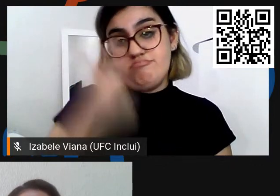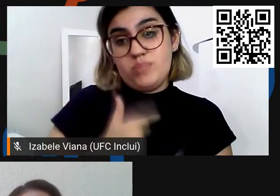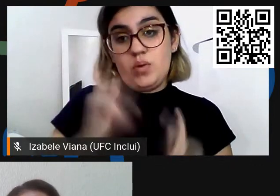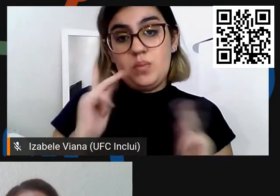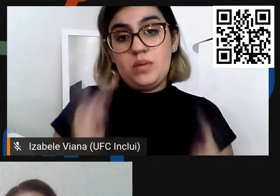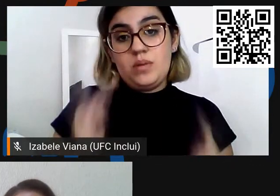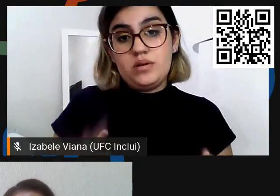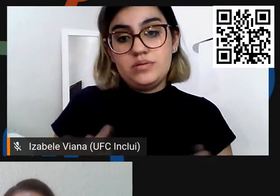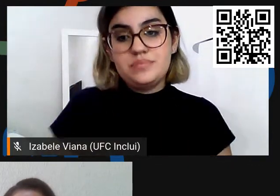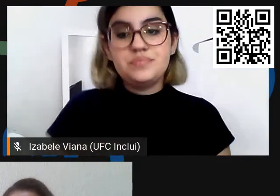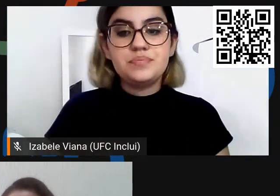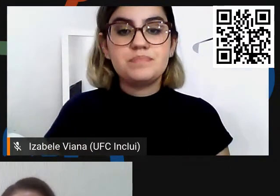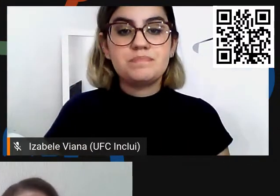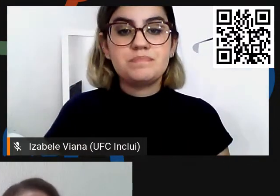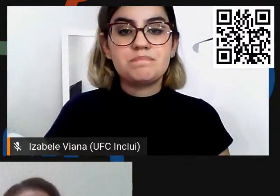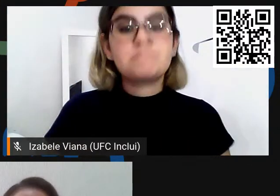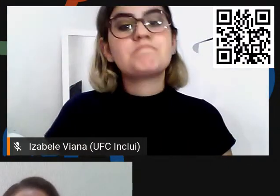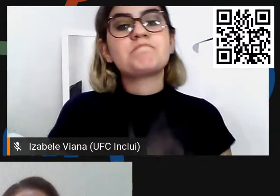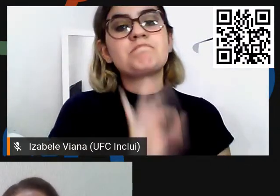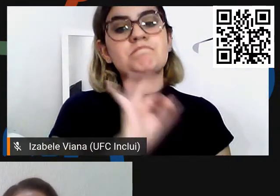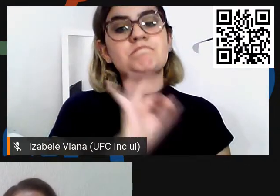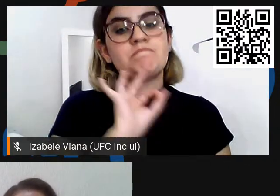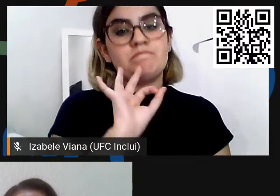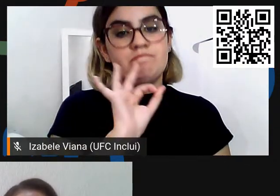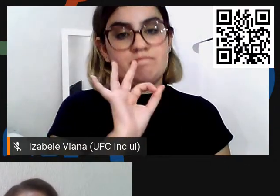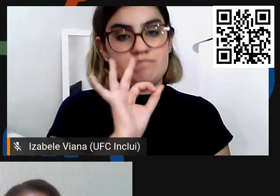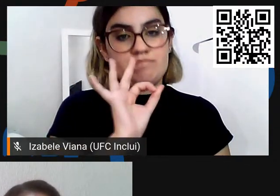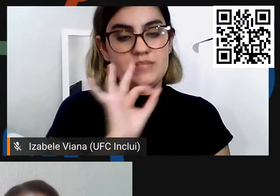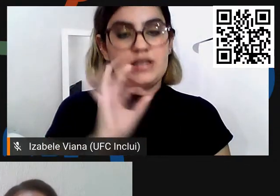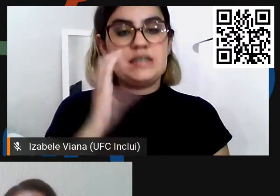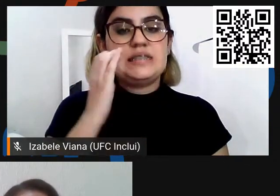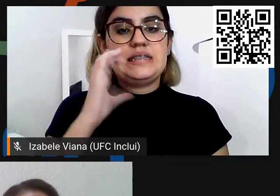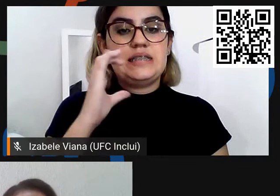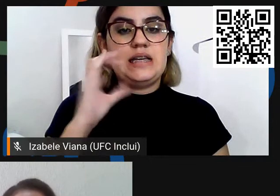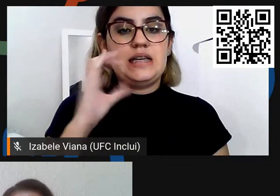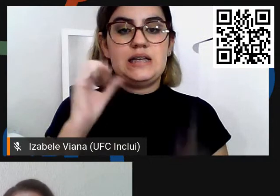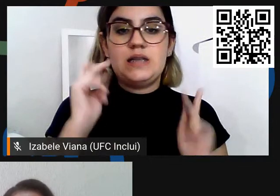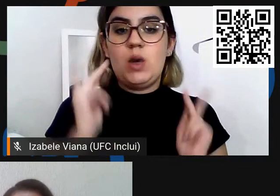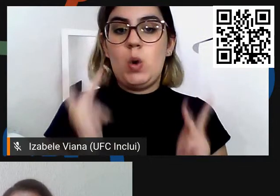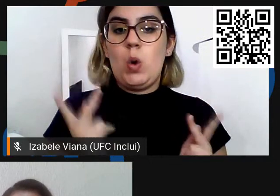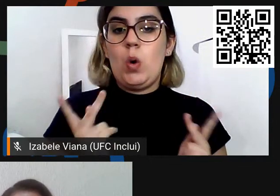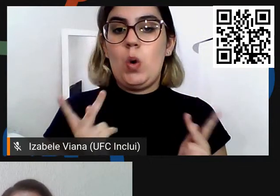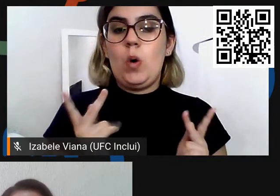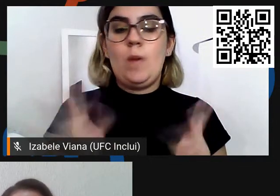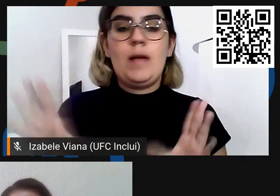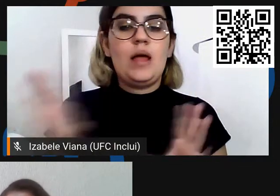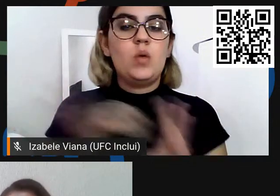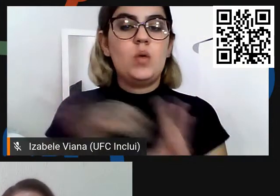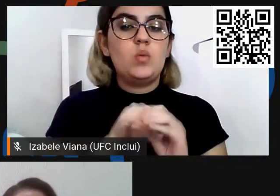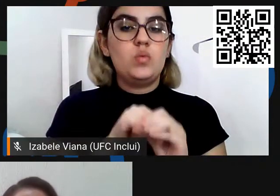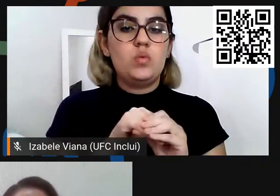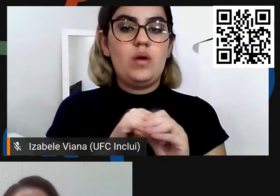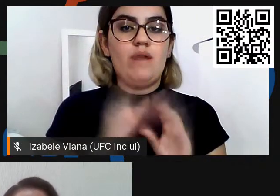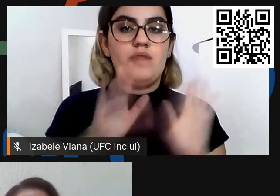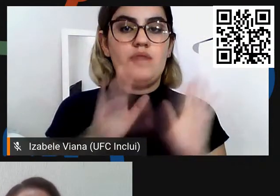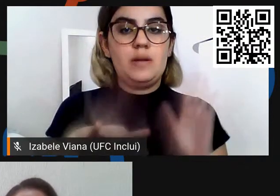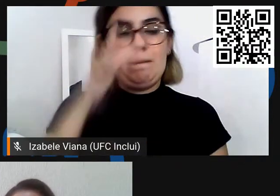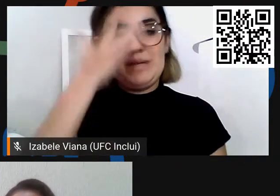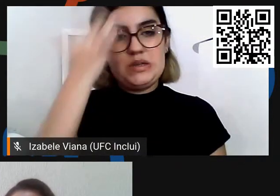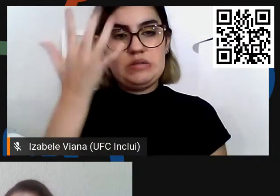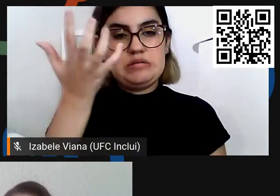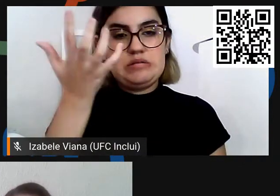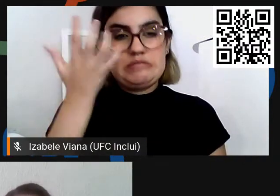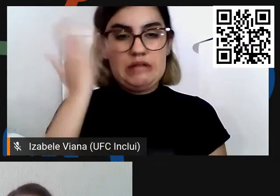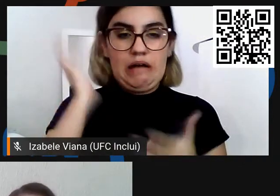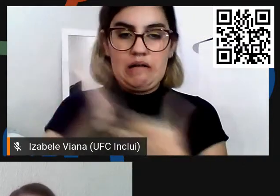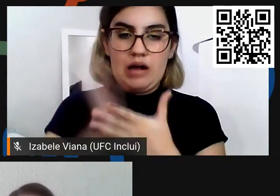Disse tudo, professora. Ciências humanas, não existe nada sem ciências humanas. Tem gente que quer acabar com elas, mas não vão conseguir. São que